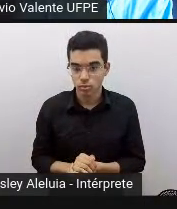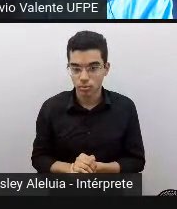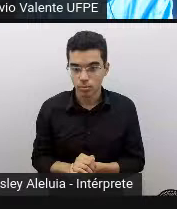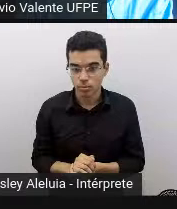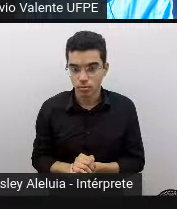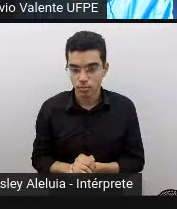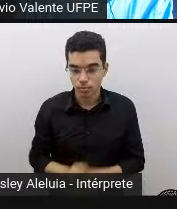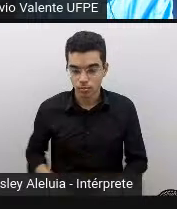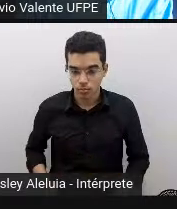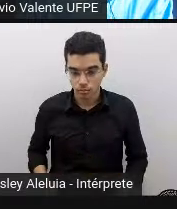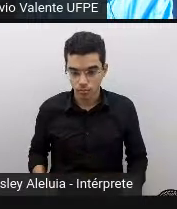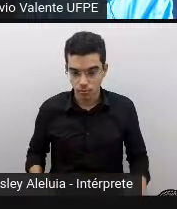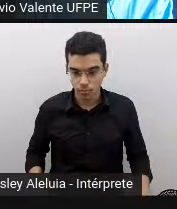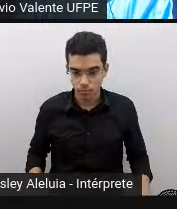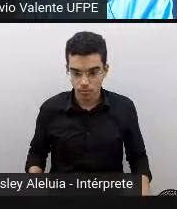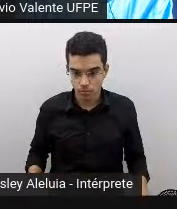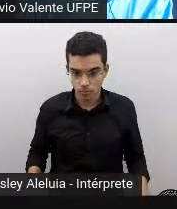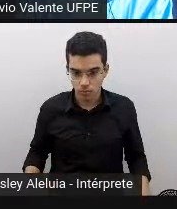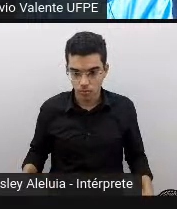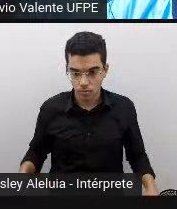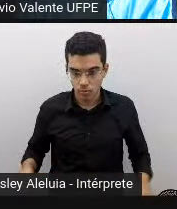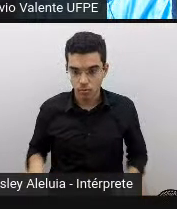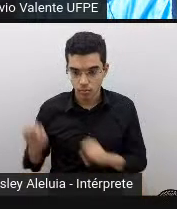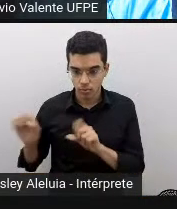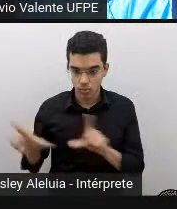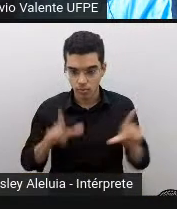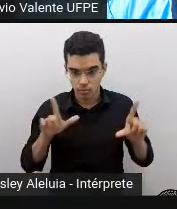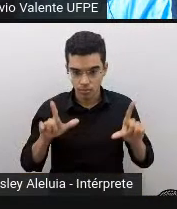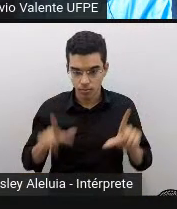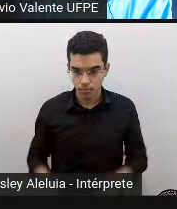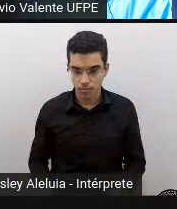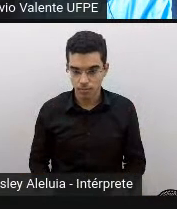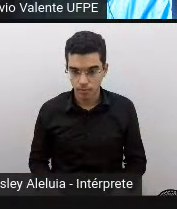exigibilidade. Para o próximo.